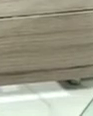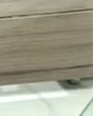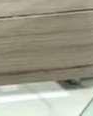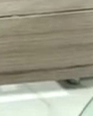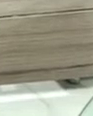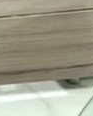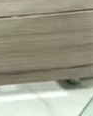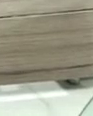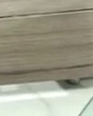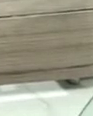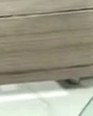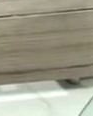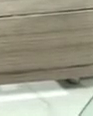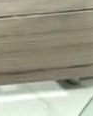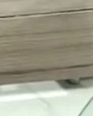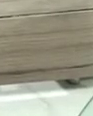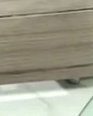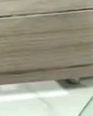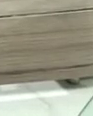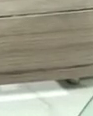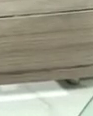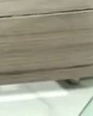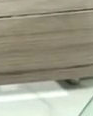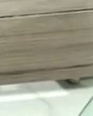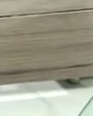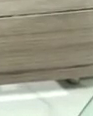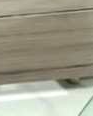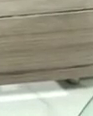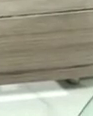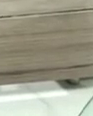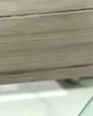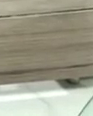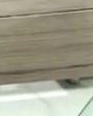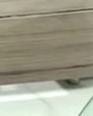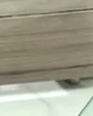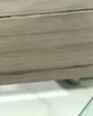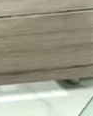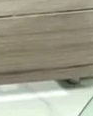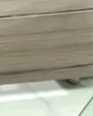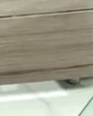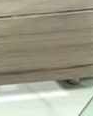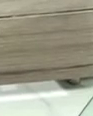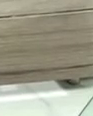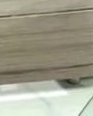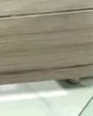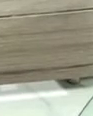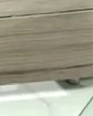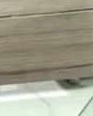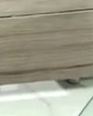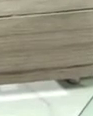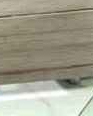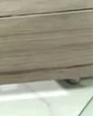atenção básica, de todas as unidades de saúde. Essas demandas, nós não estamos realizando essas visitas